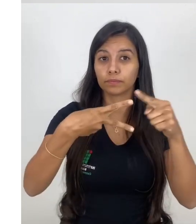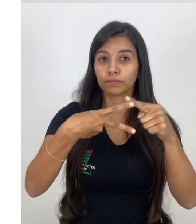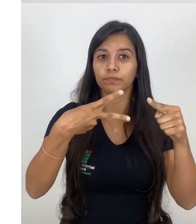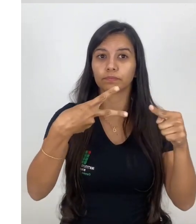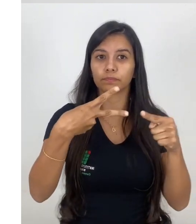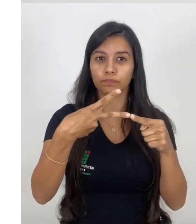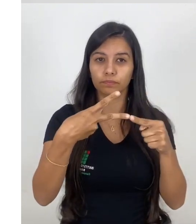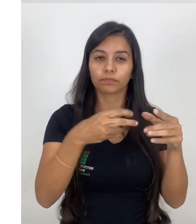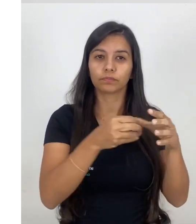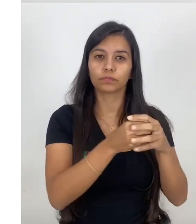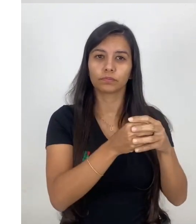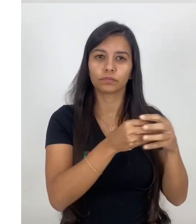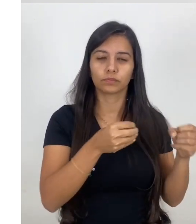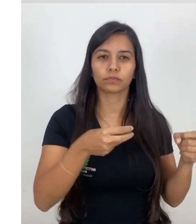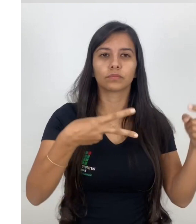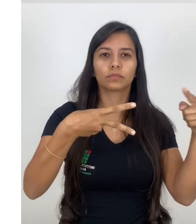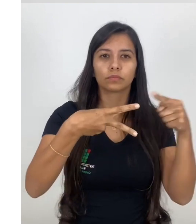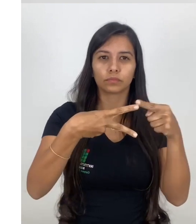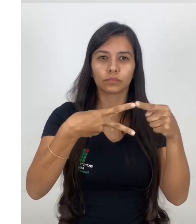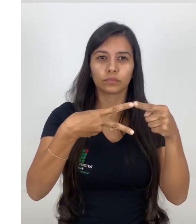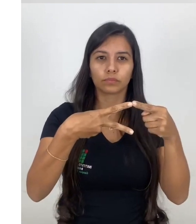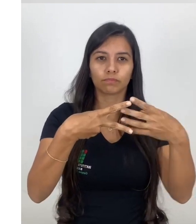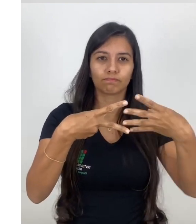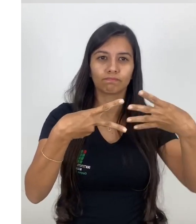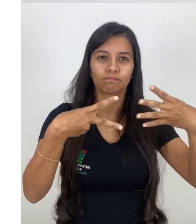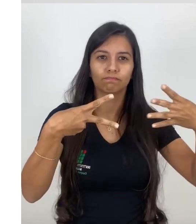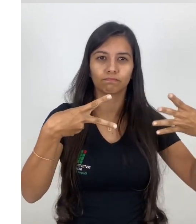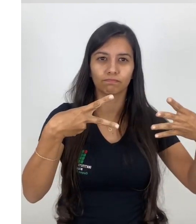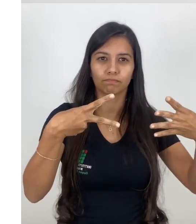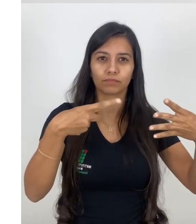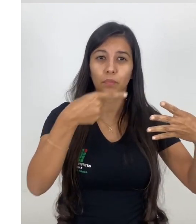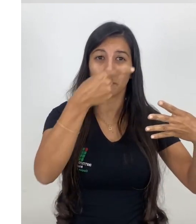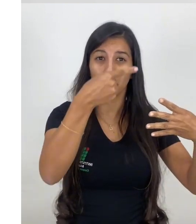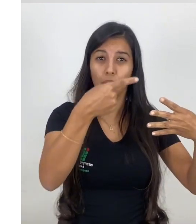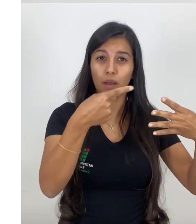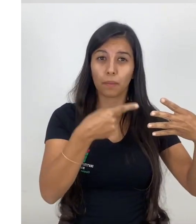e 2, sendo que a 1 ela tem